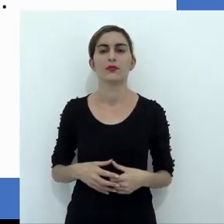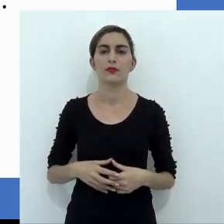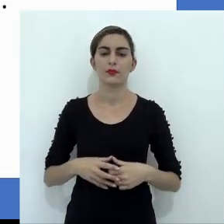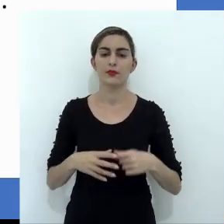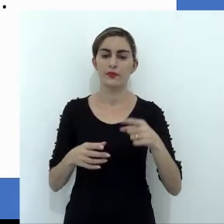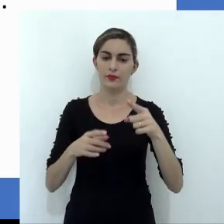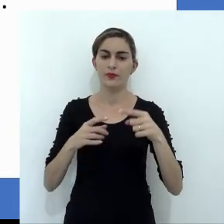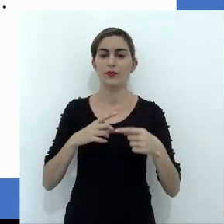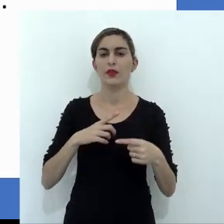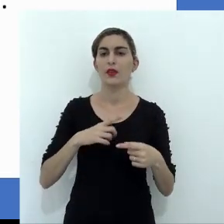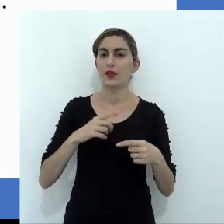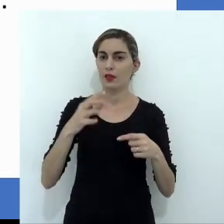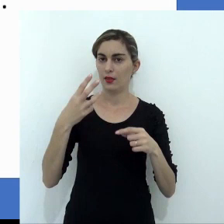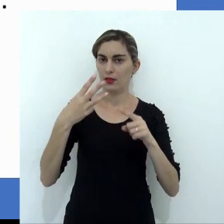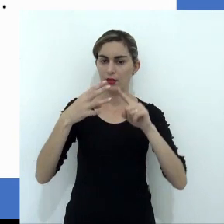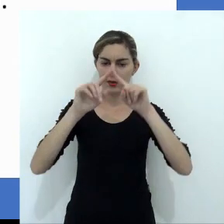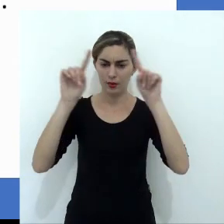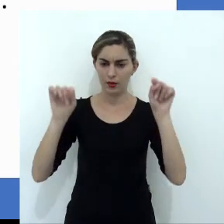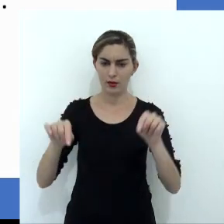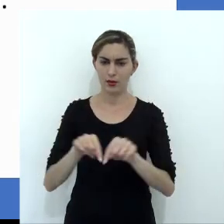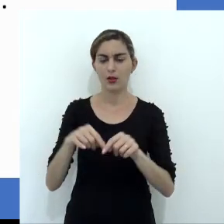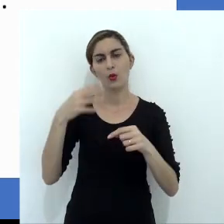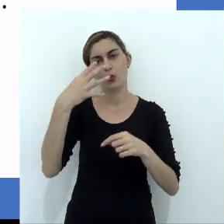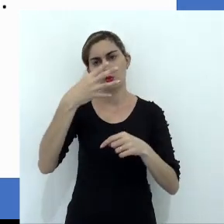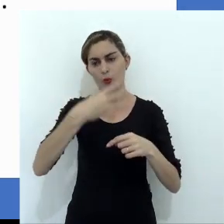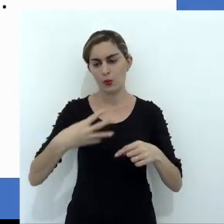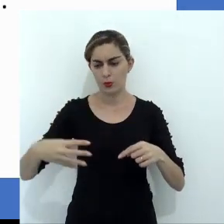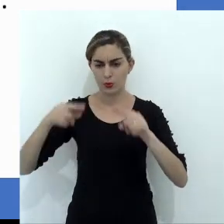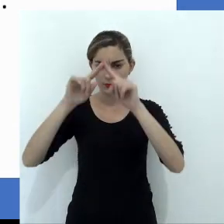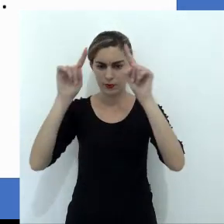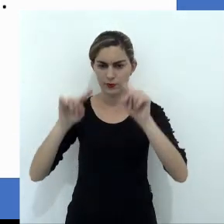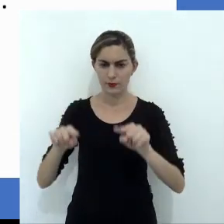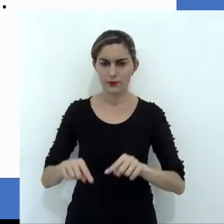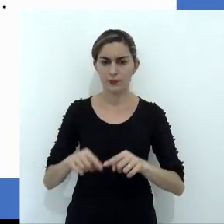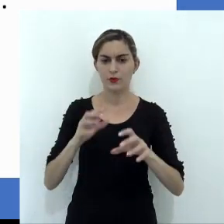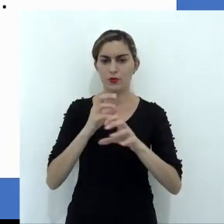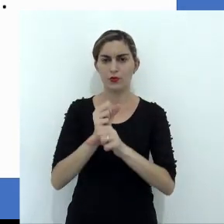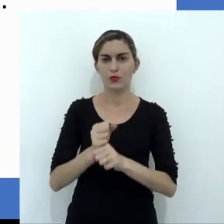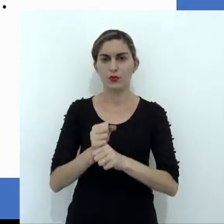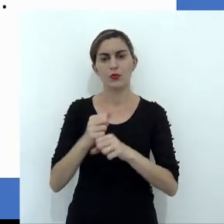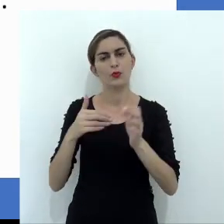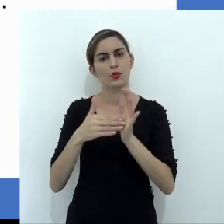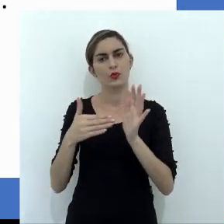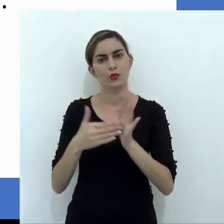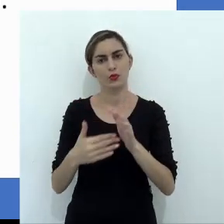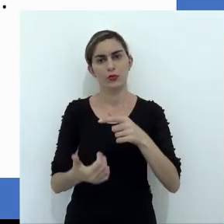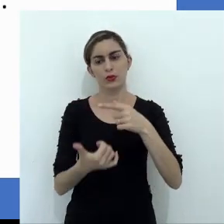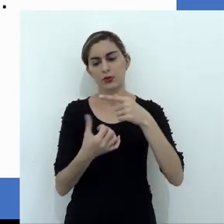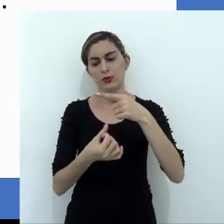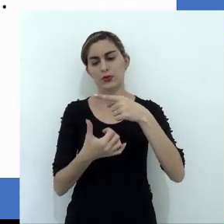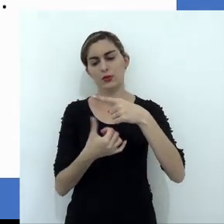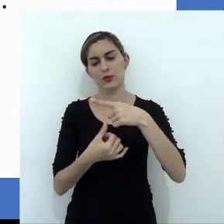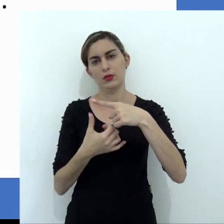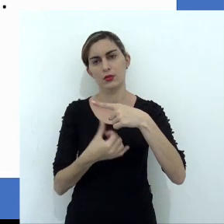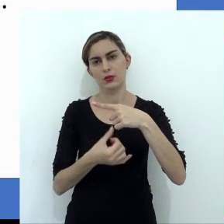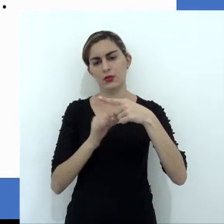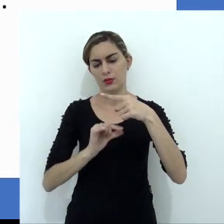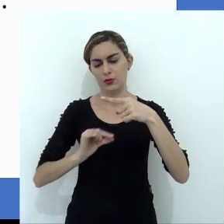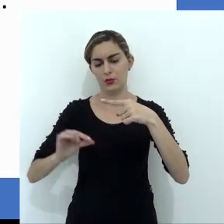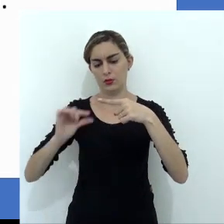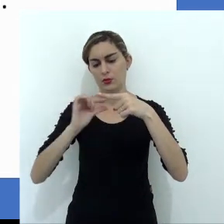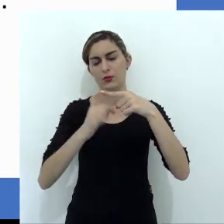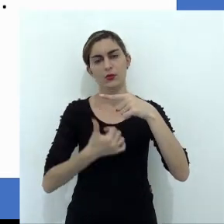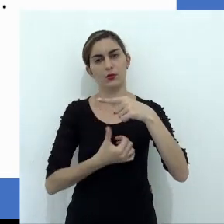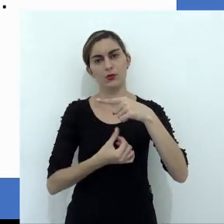aí da terceira figura foi dividido em outros 4. Então, totalizam aí na última figura 16